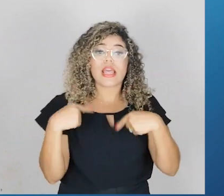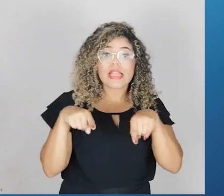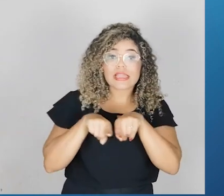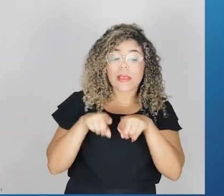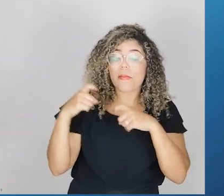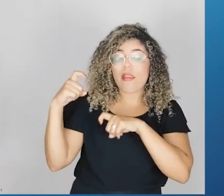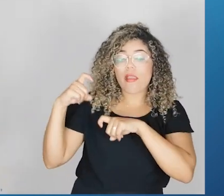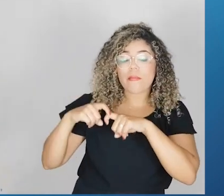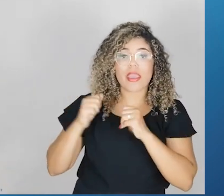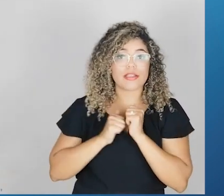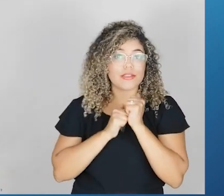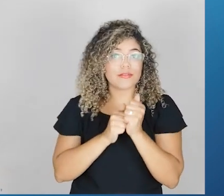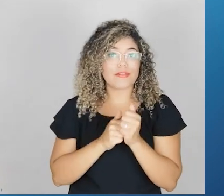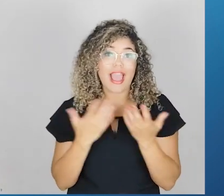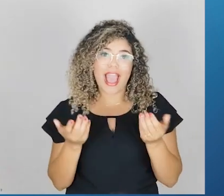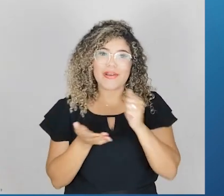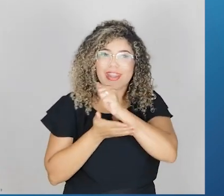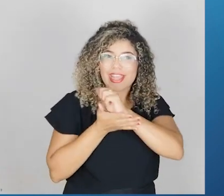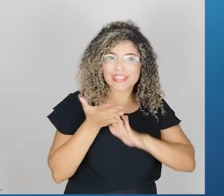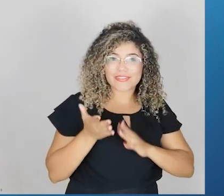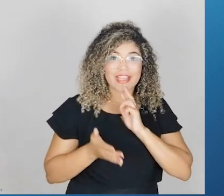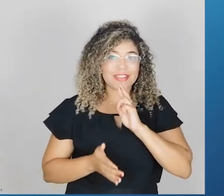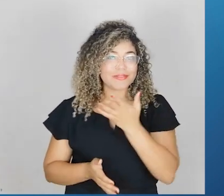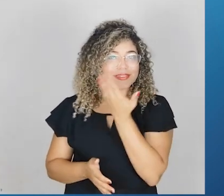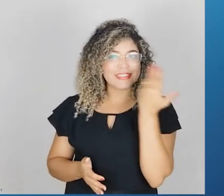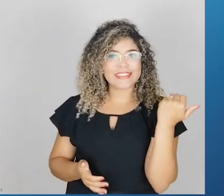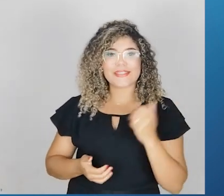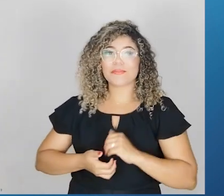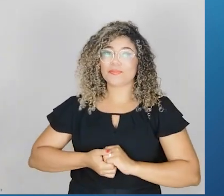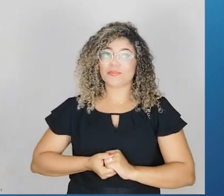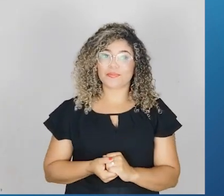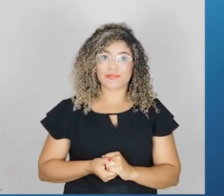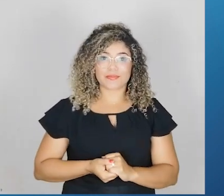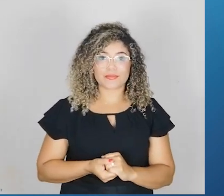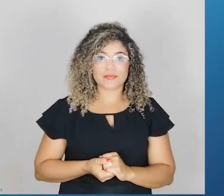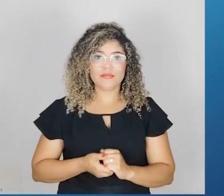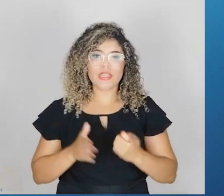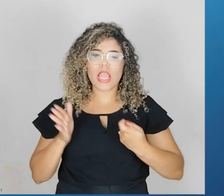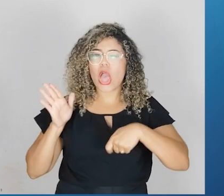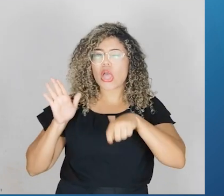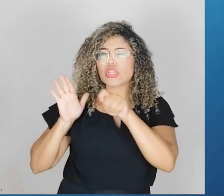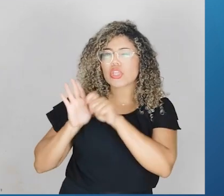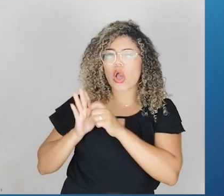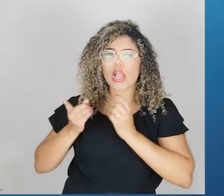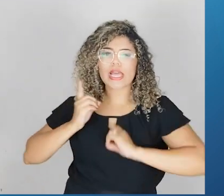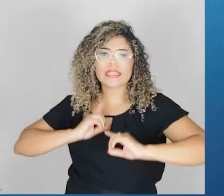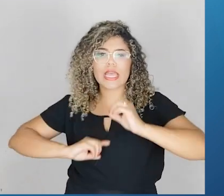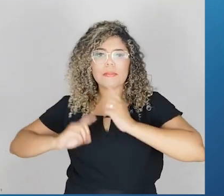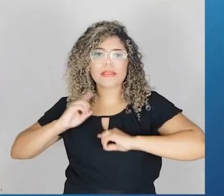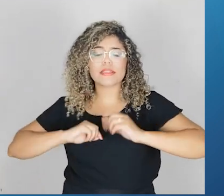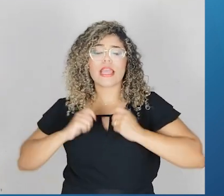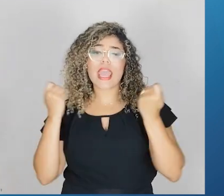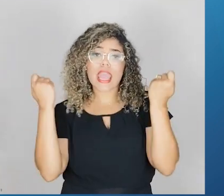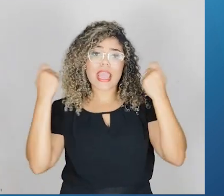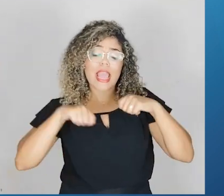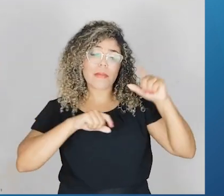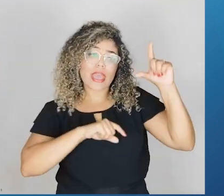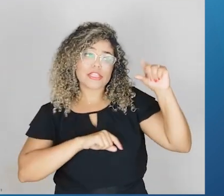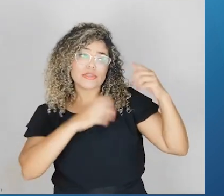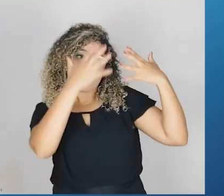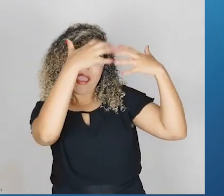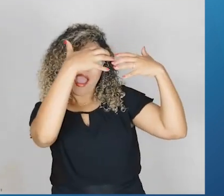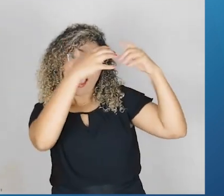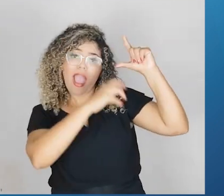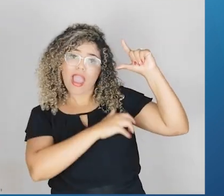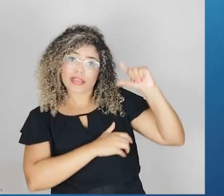médico. Vamos realizar alguns exercícios? Drogas depressoras são substâncias capazes de diminuir as atividades